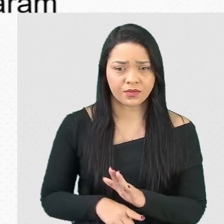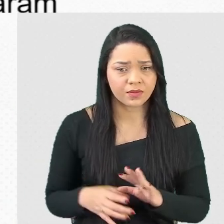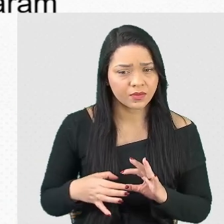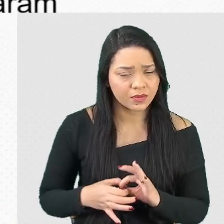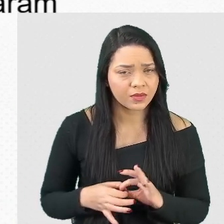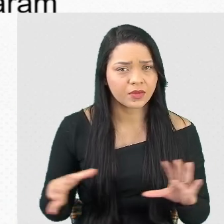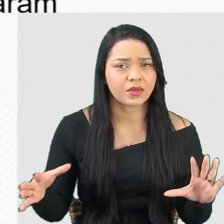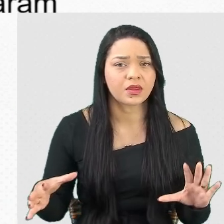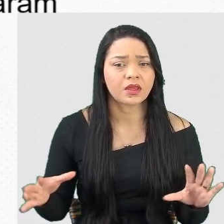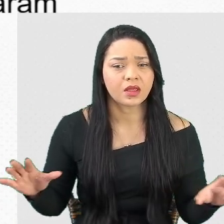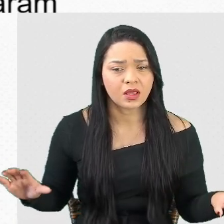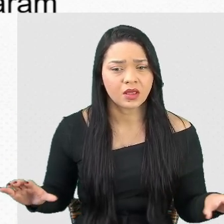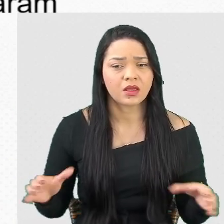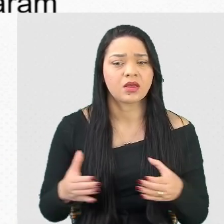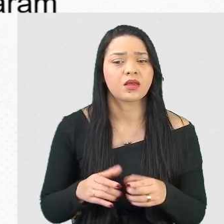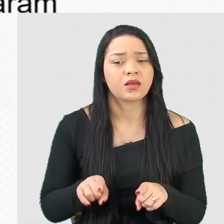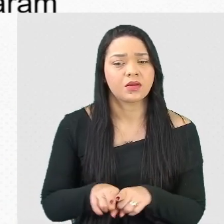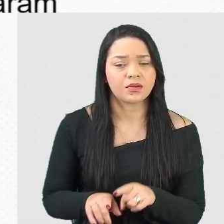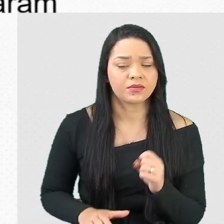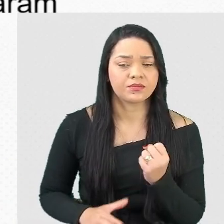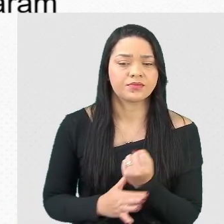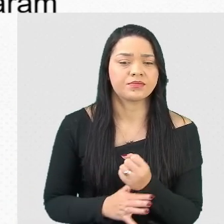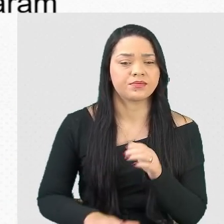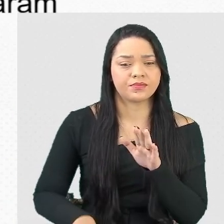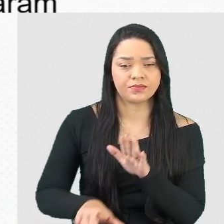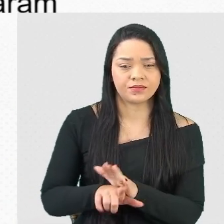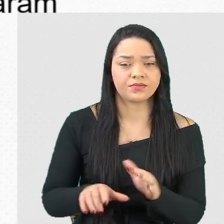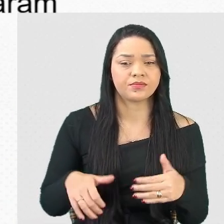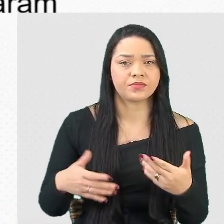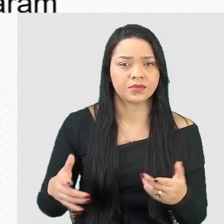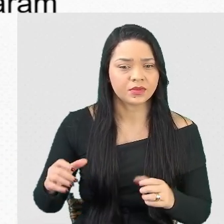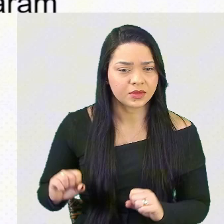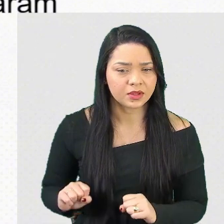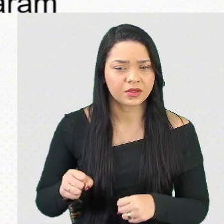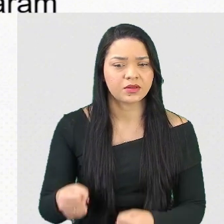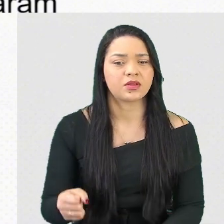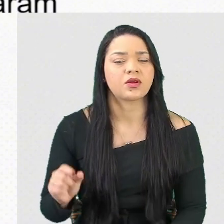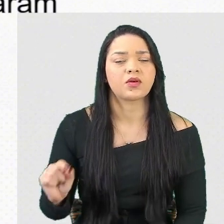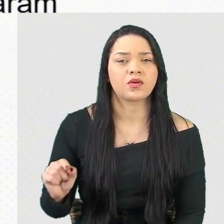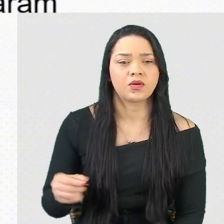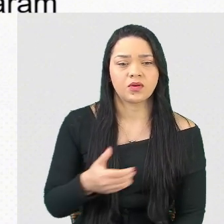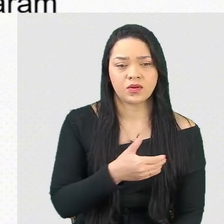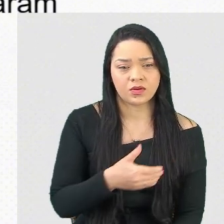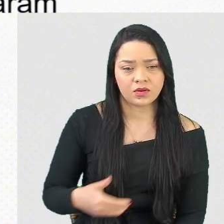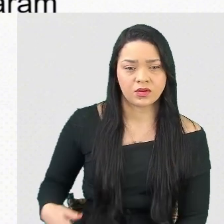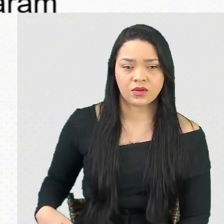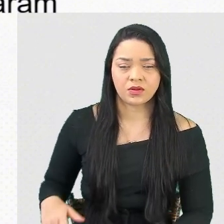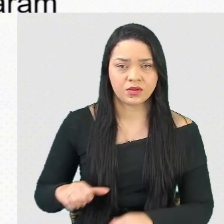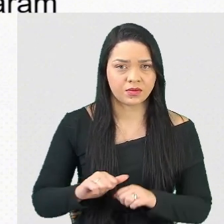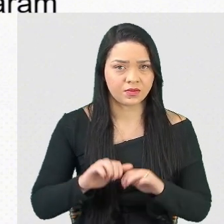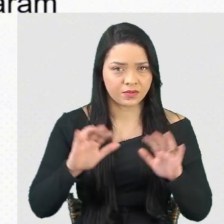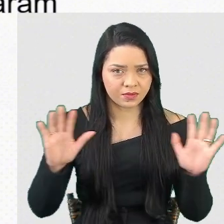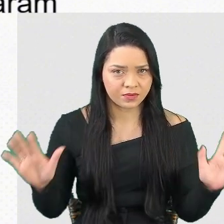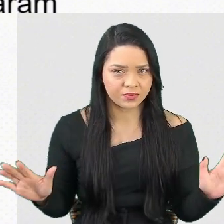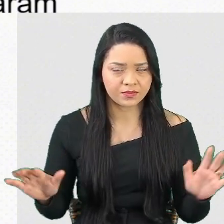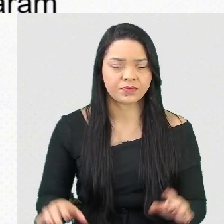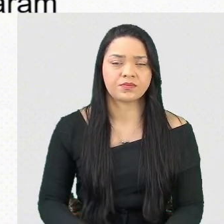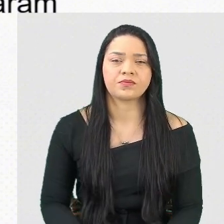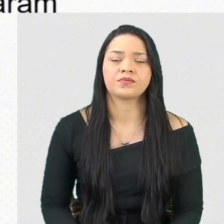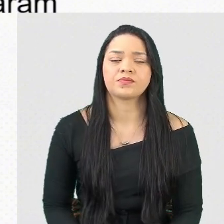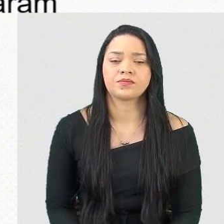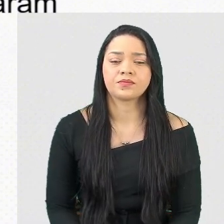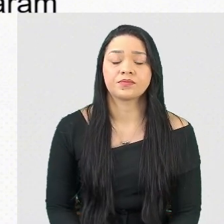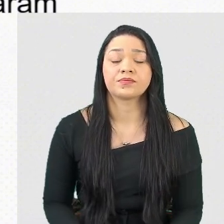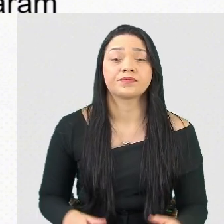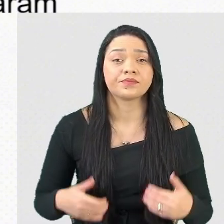à propriedade e à proteção das leis. Então ele defendia uma monarquia esclarecida. Então